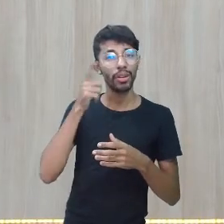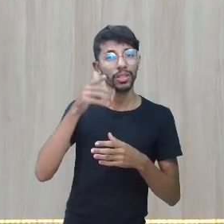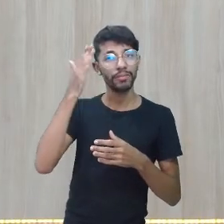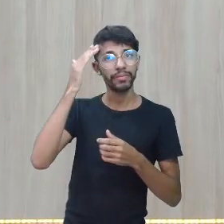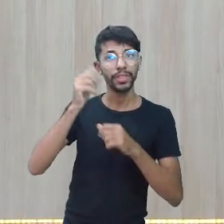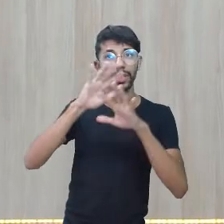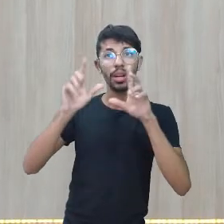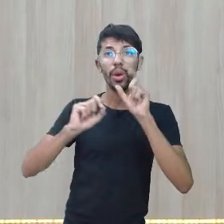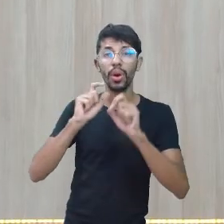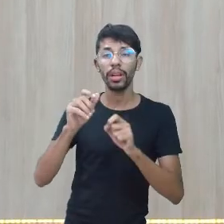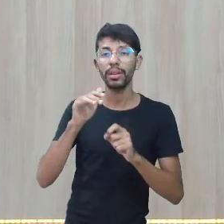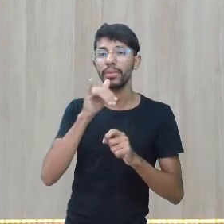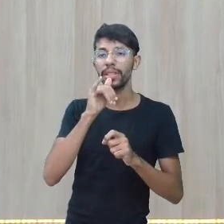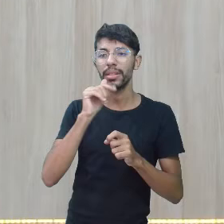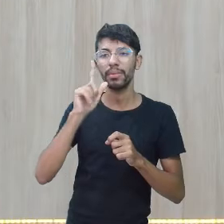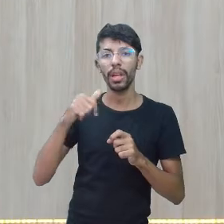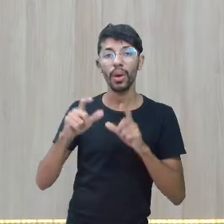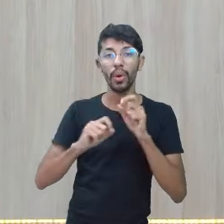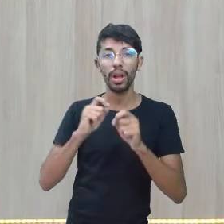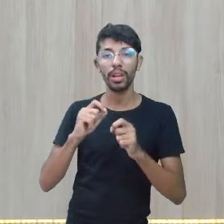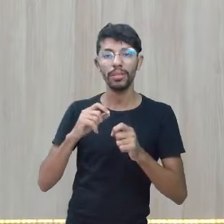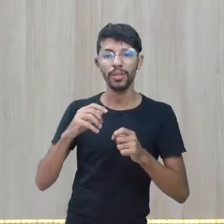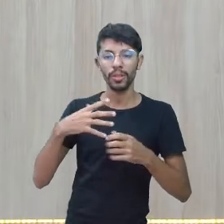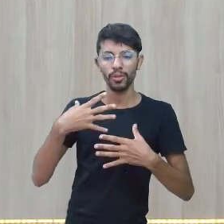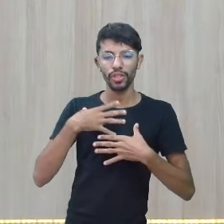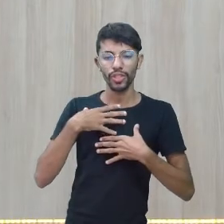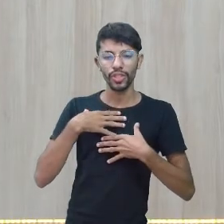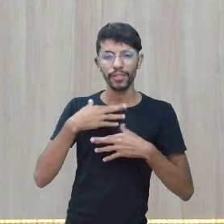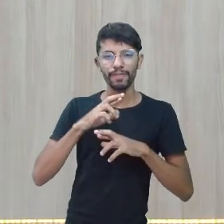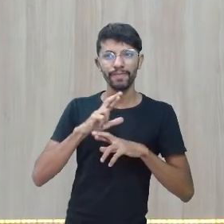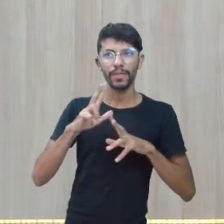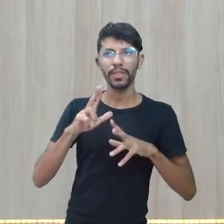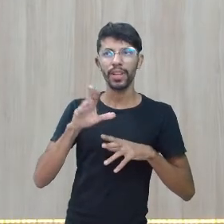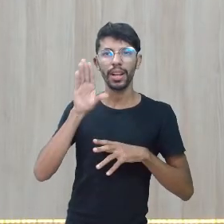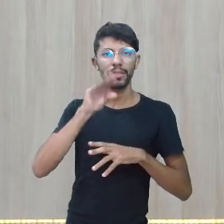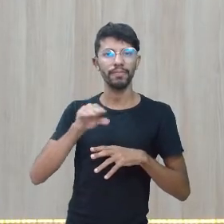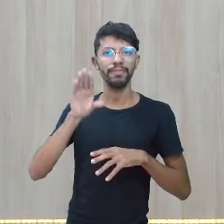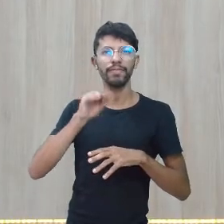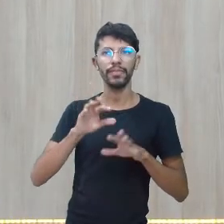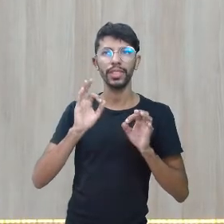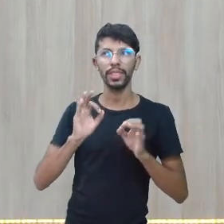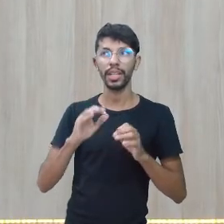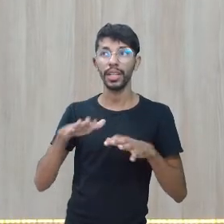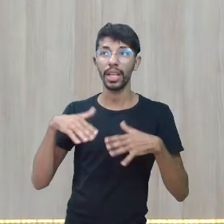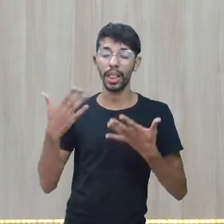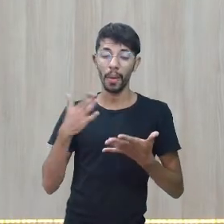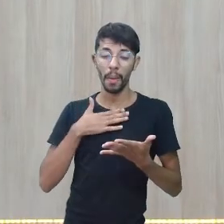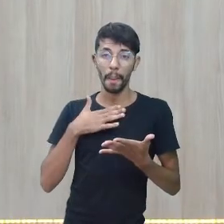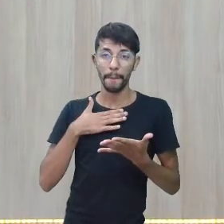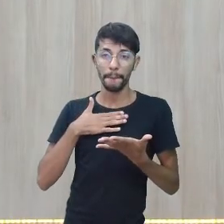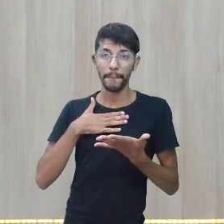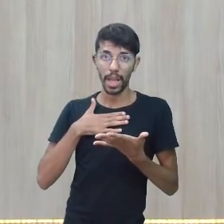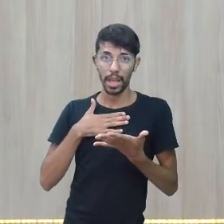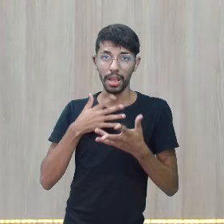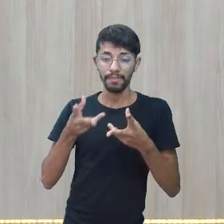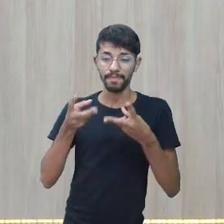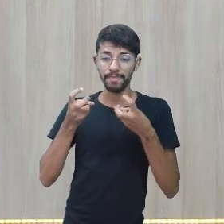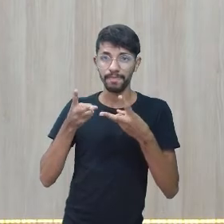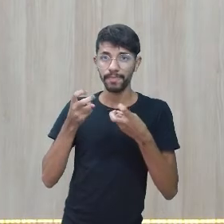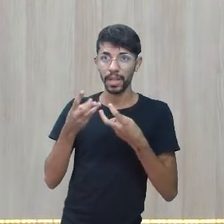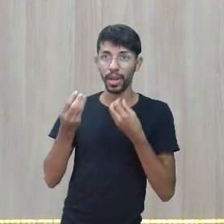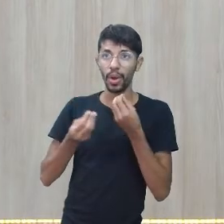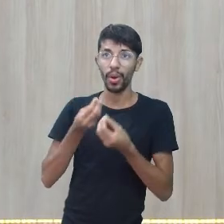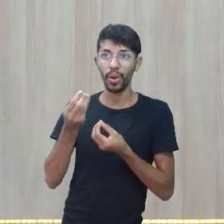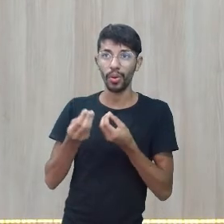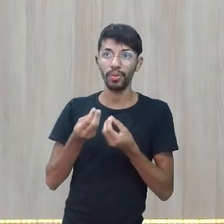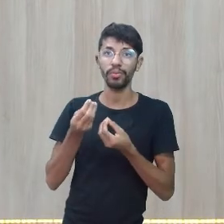de produzir um tom mais enfático. Então, eu, fazendo aqui a minha interpretação como uma leitora, como uma